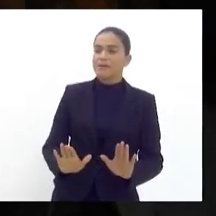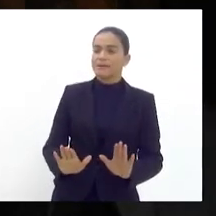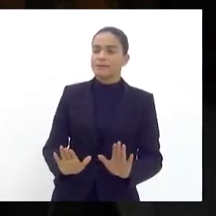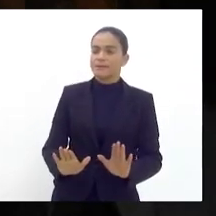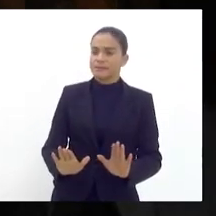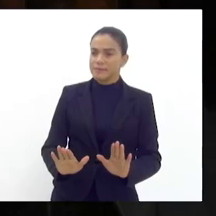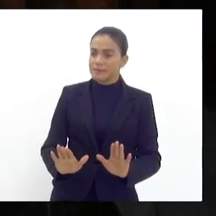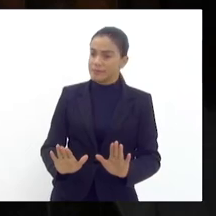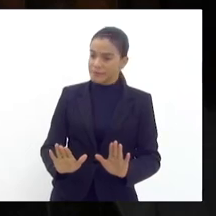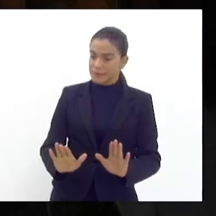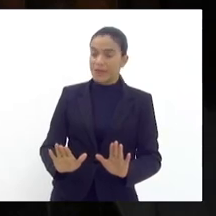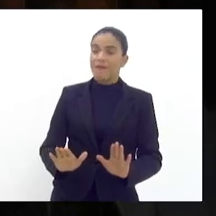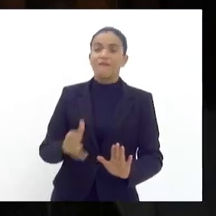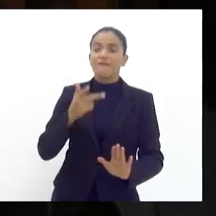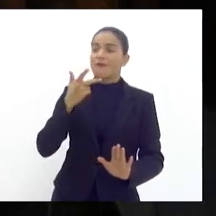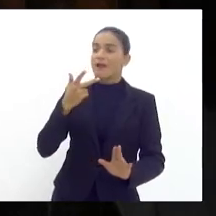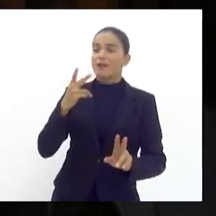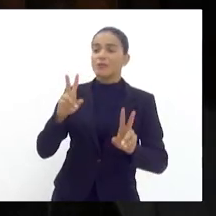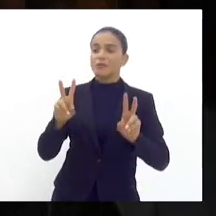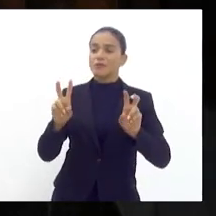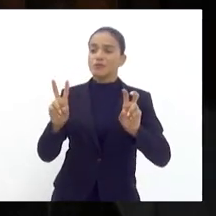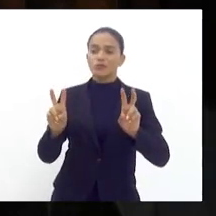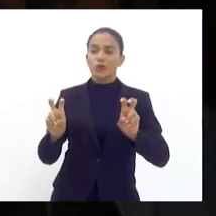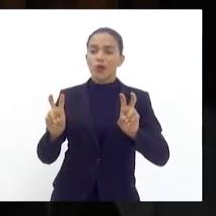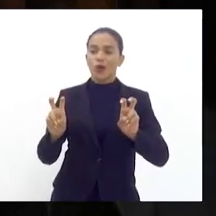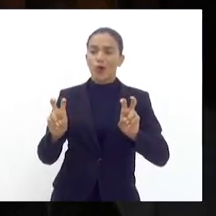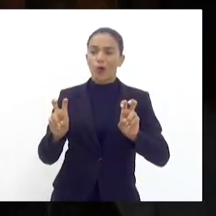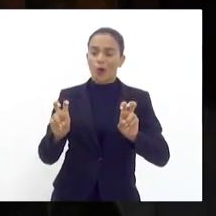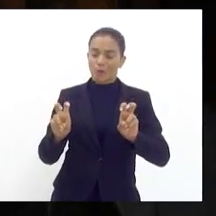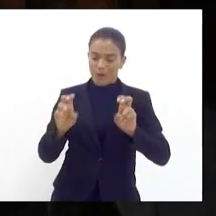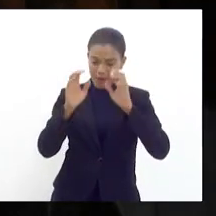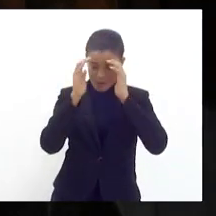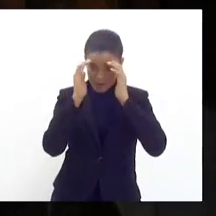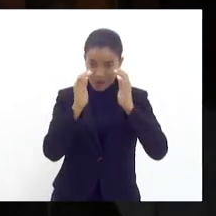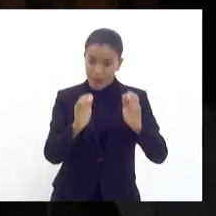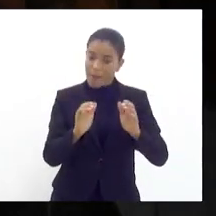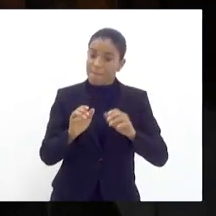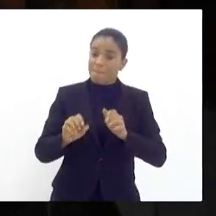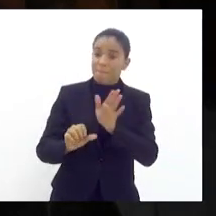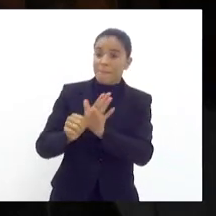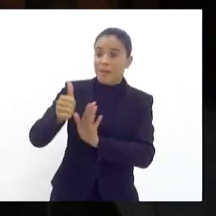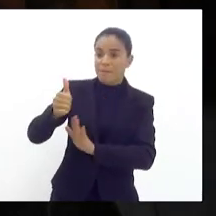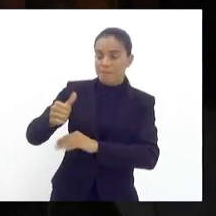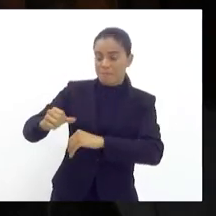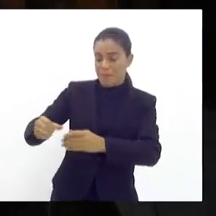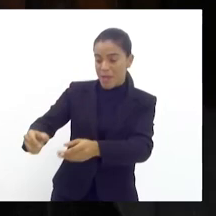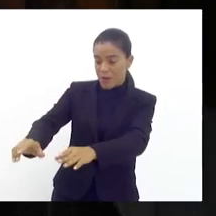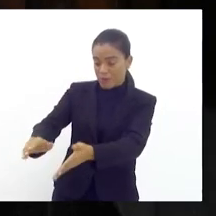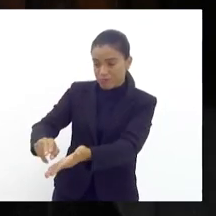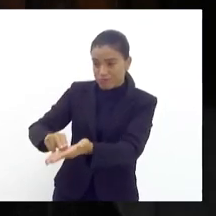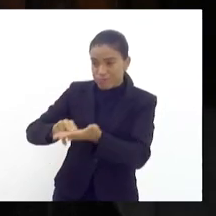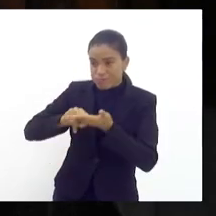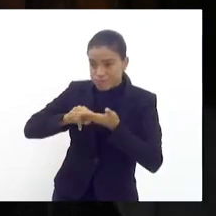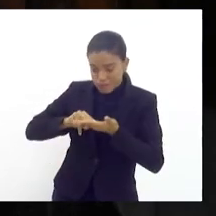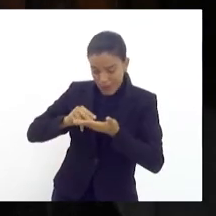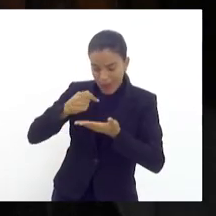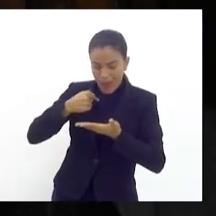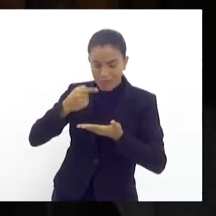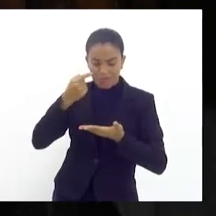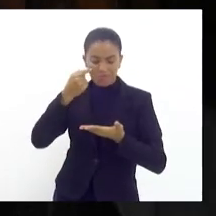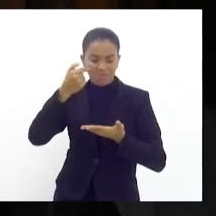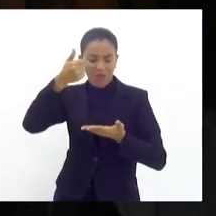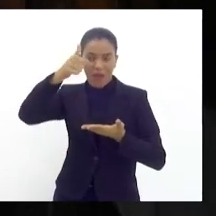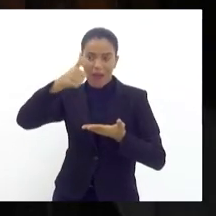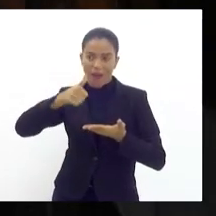diz a prudência que é preciso a gente receber a mensagem para discuti-la emendada